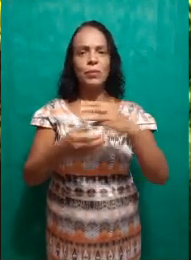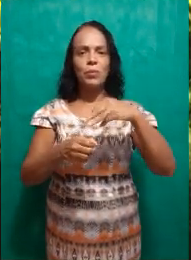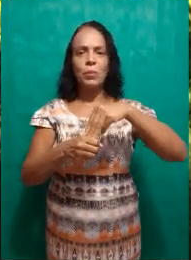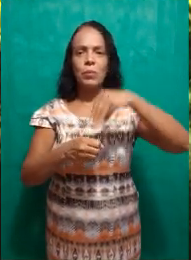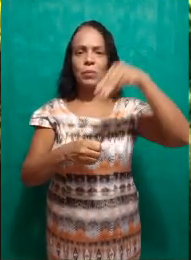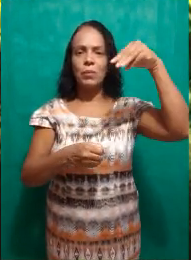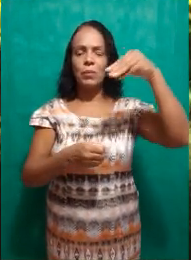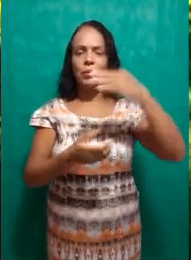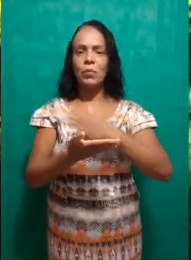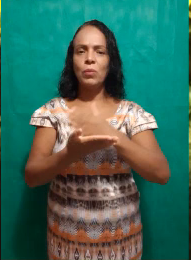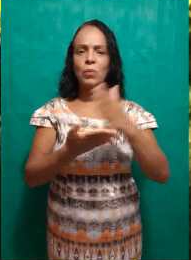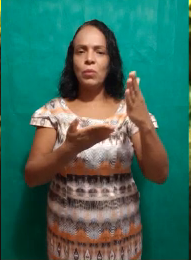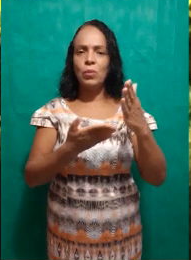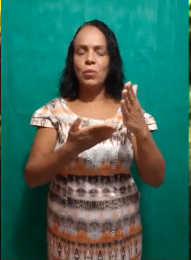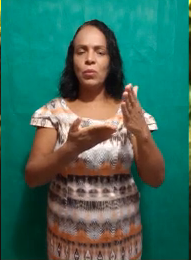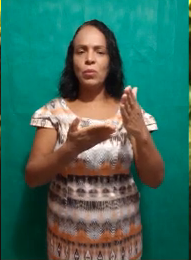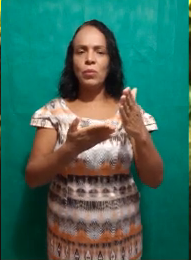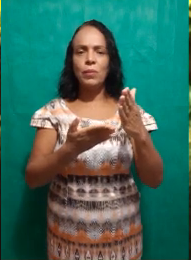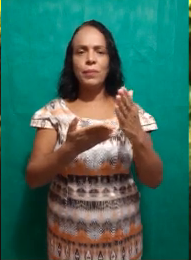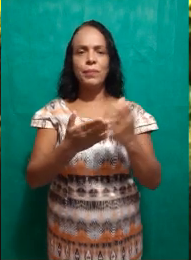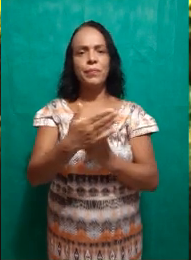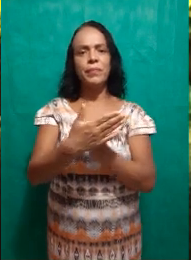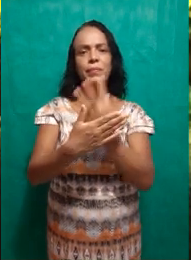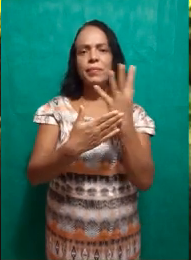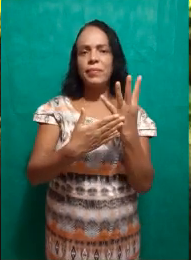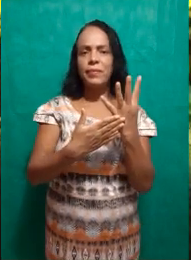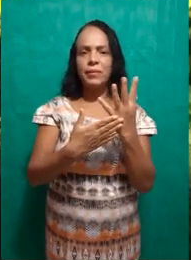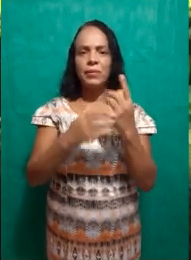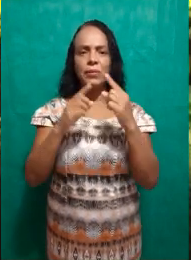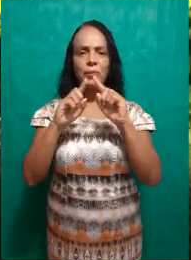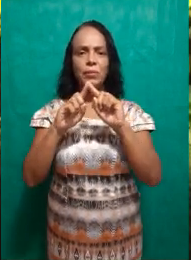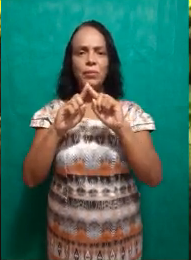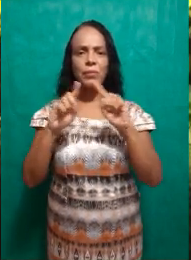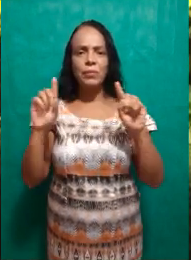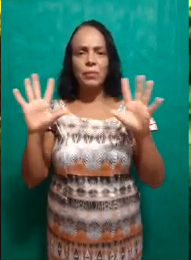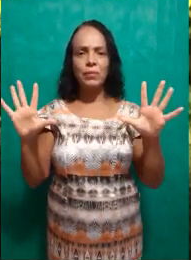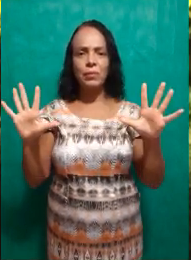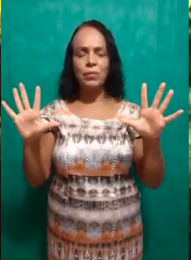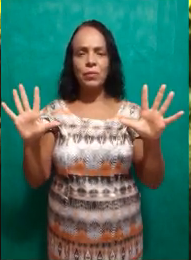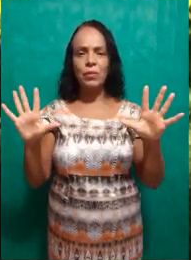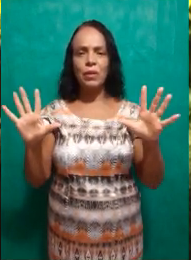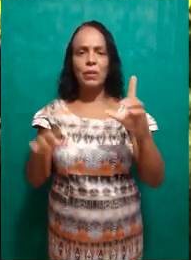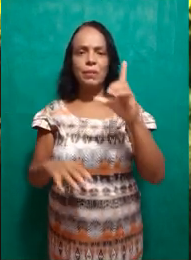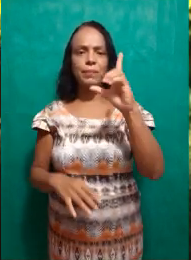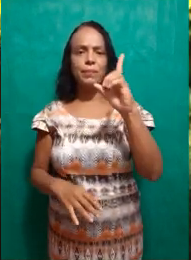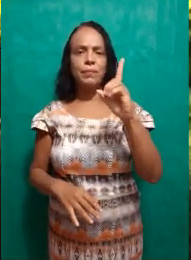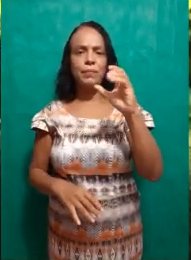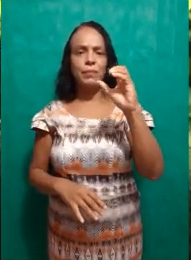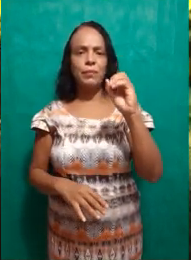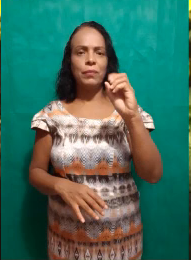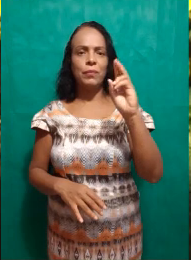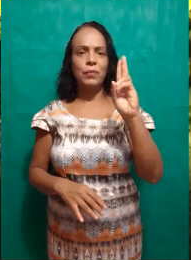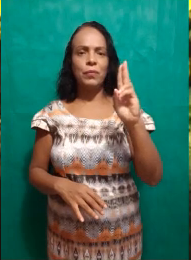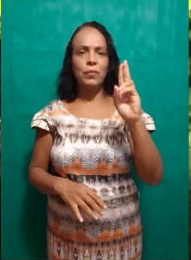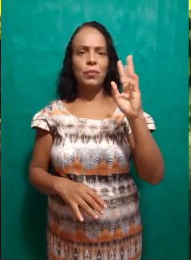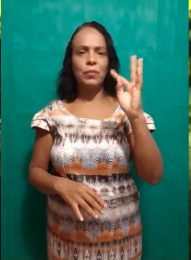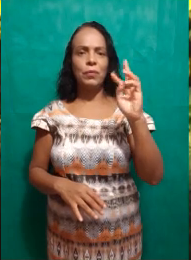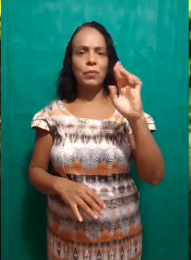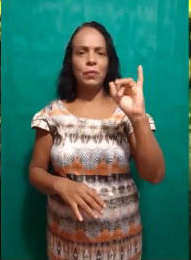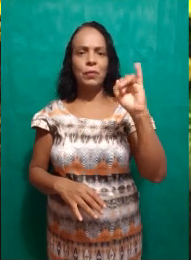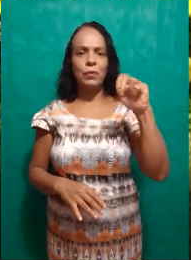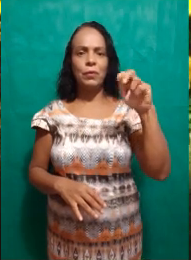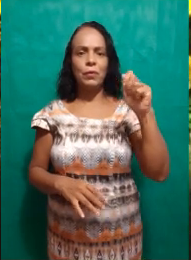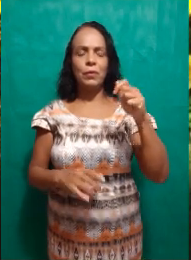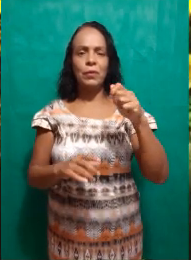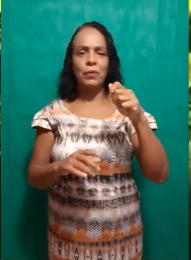que deu-se no dia 12 de maio do ano de 1930, quando na